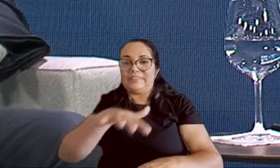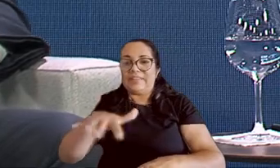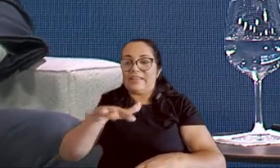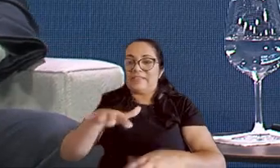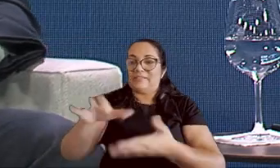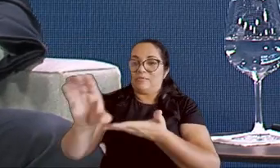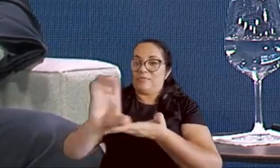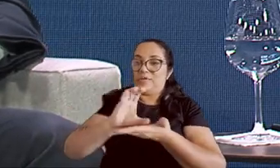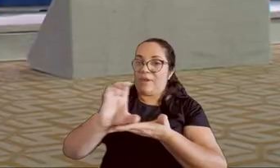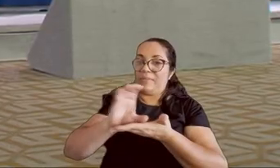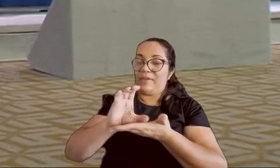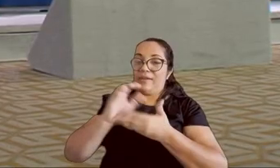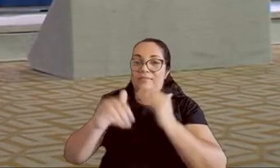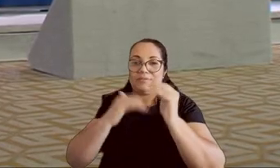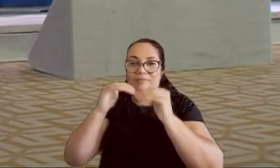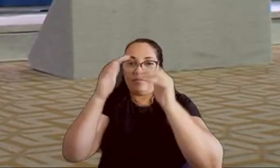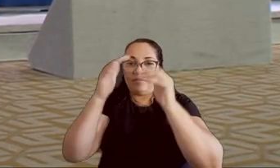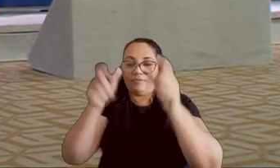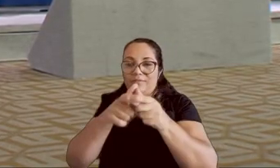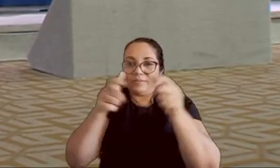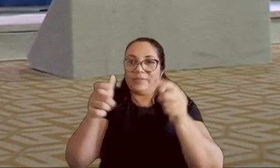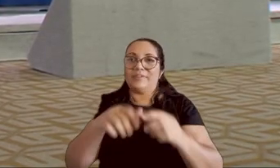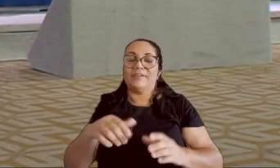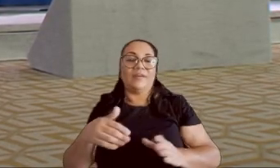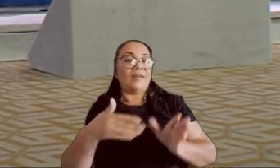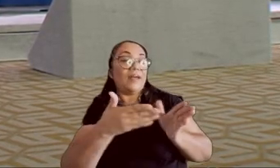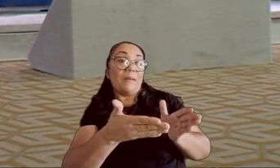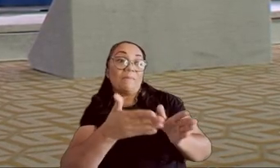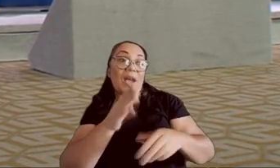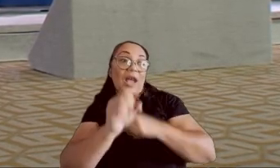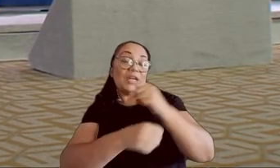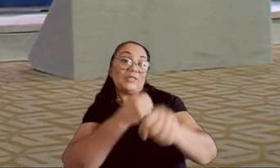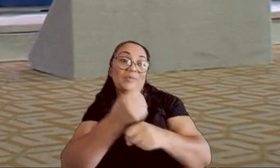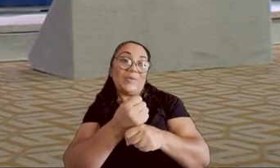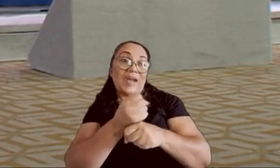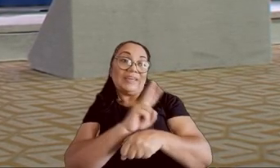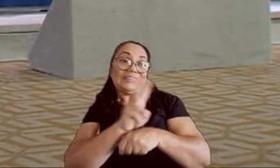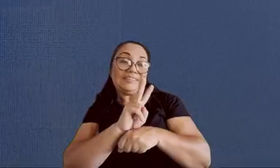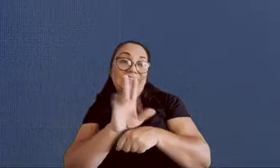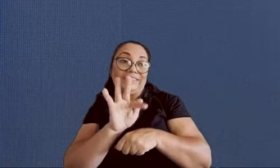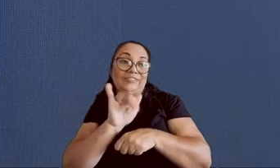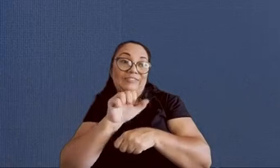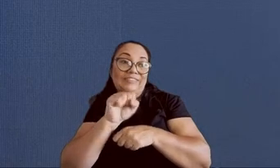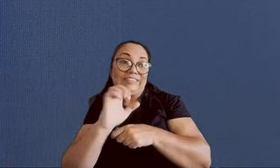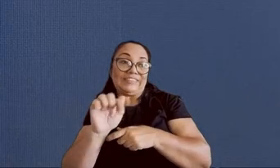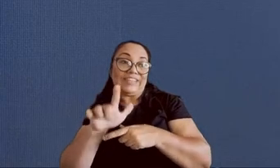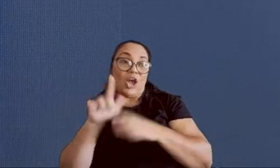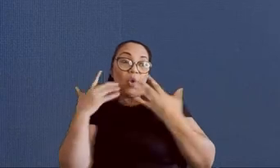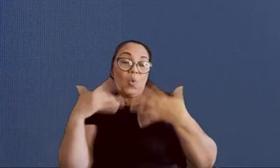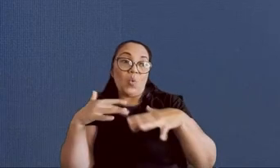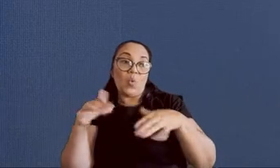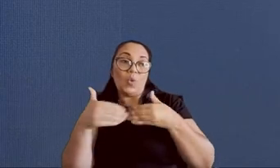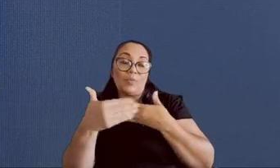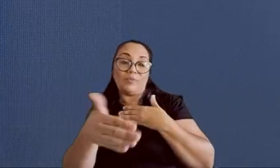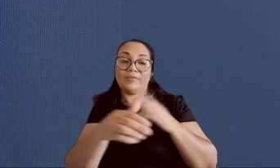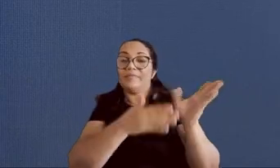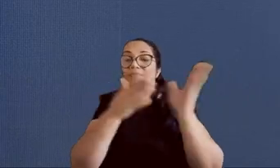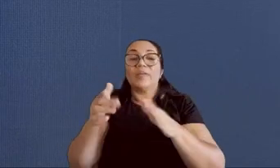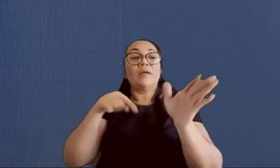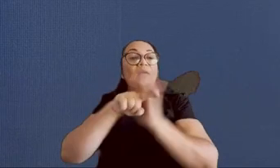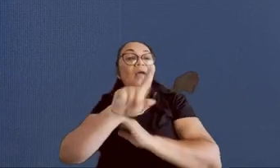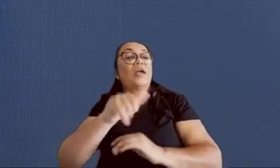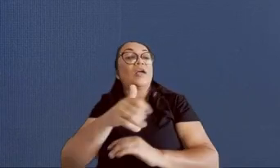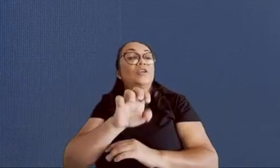desenvolver os desafios fiscais que a gente tem pela gente Jean você tá trazendo um pouco